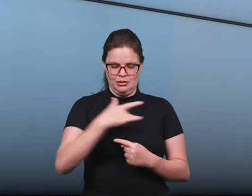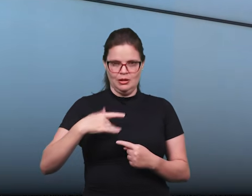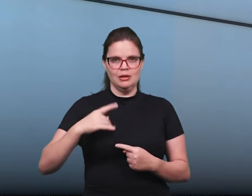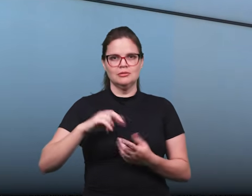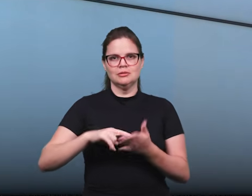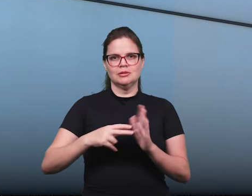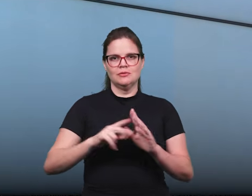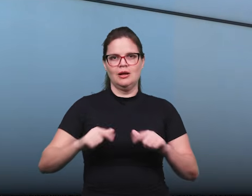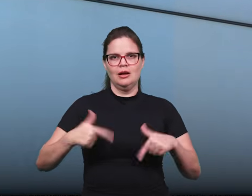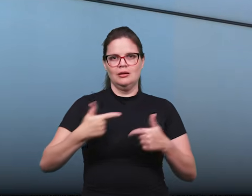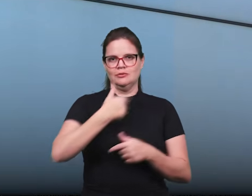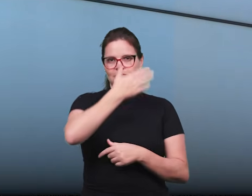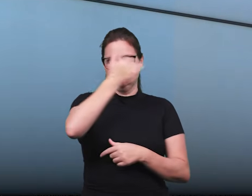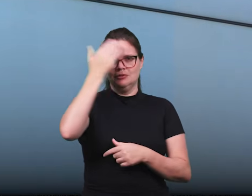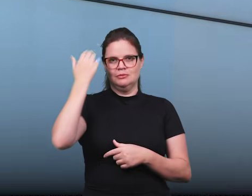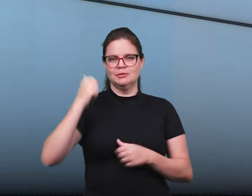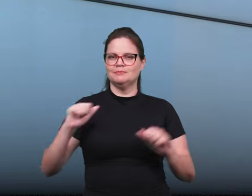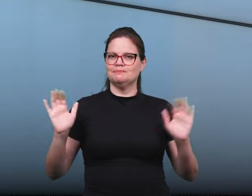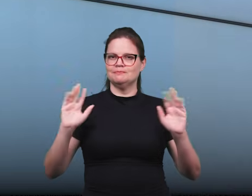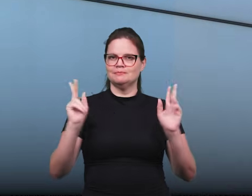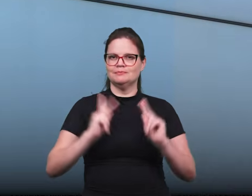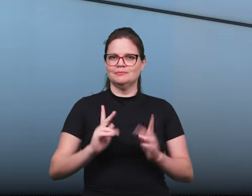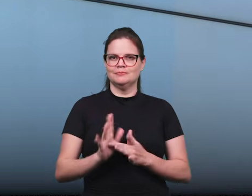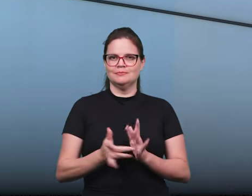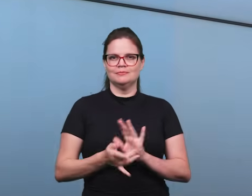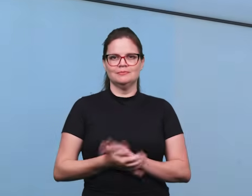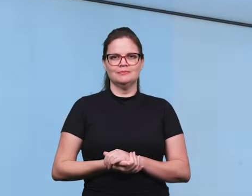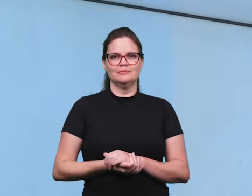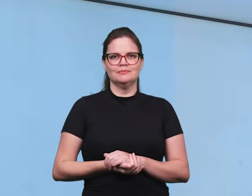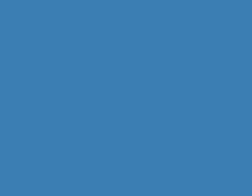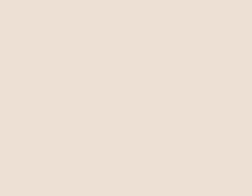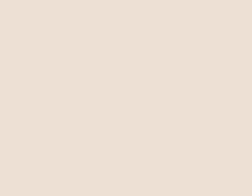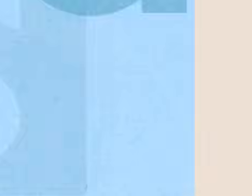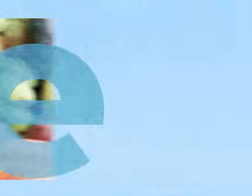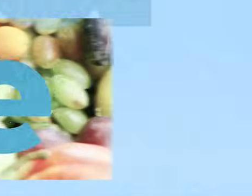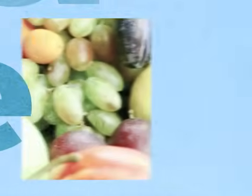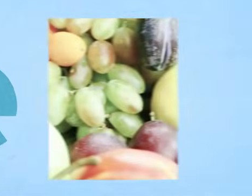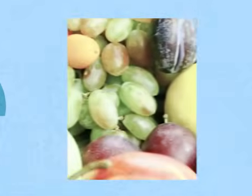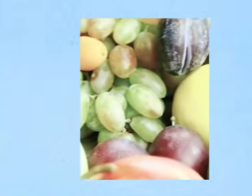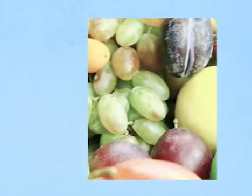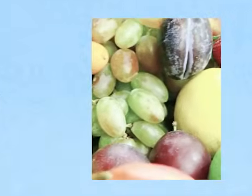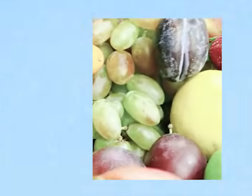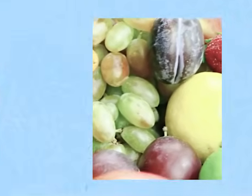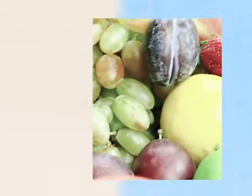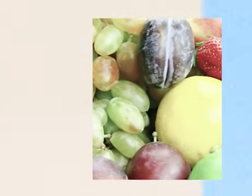saúde é um ato de sabedoria. A todos, a paz do Senhor Jesus.